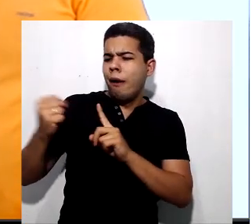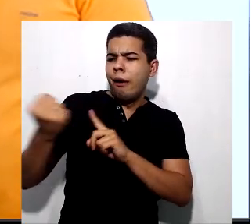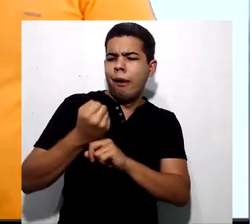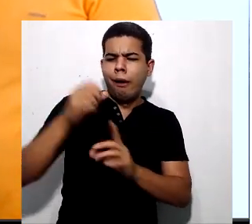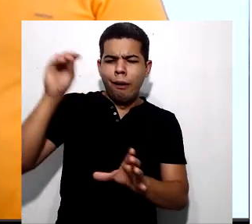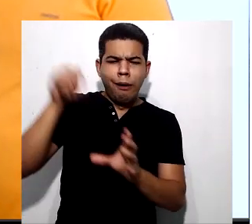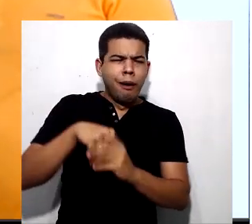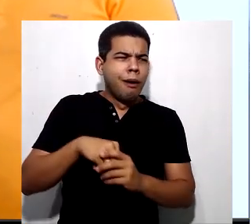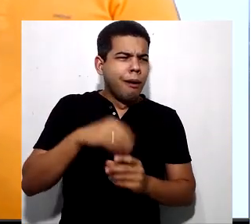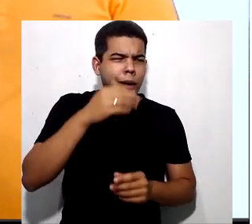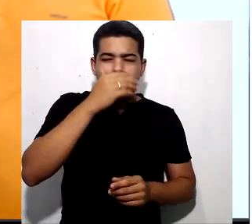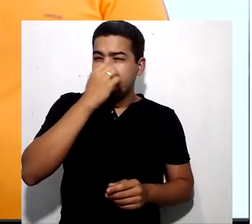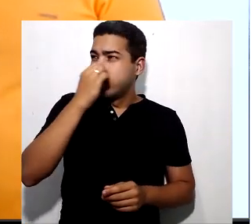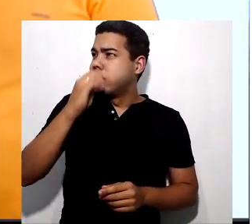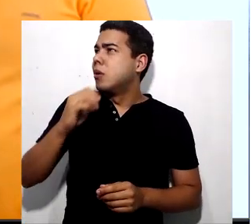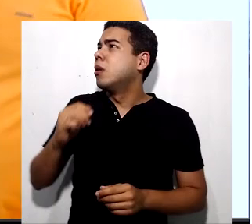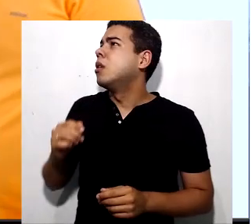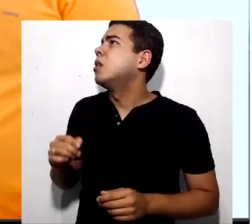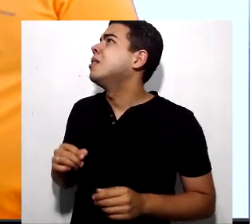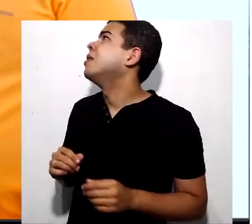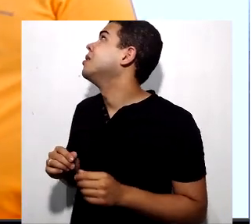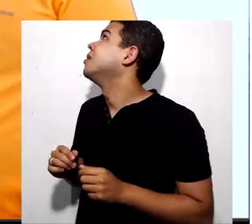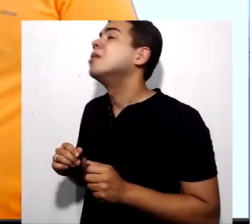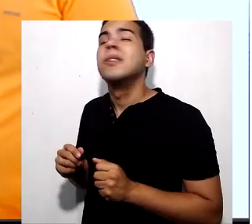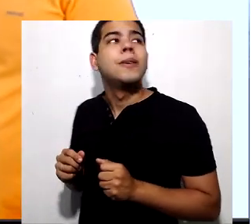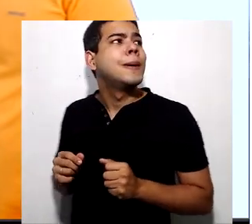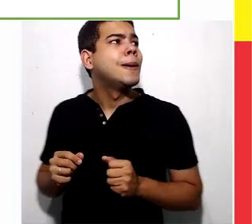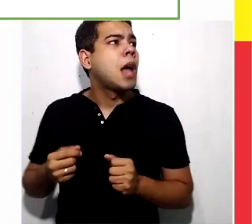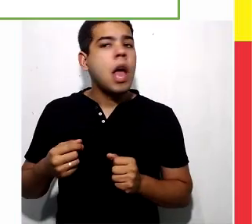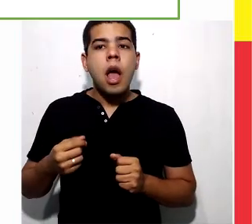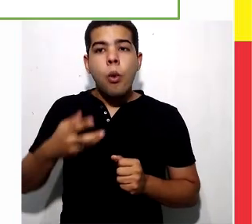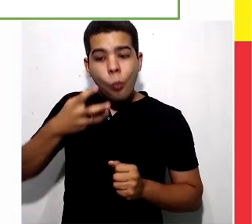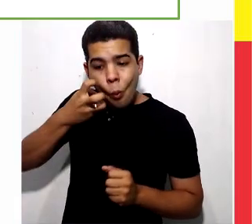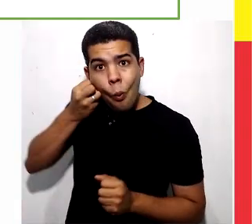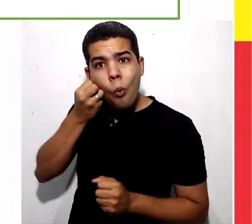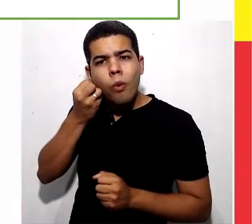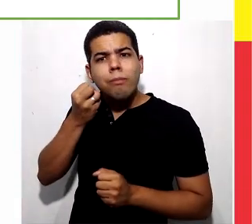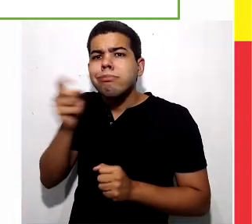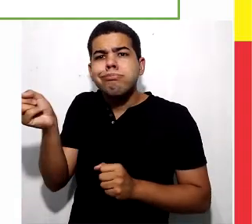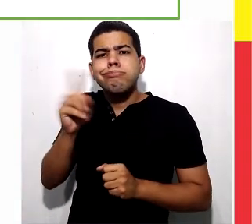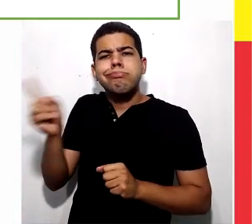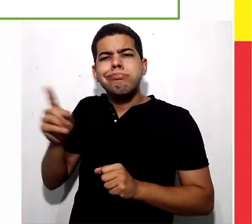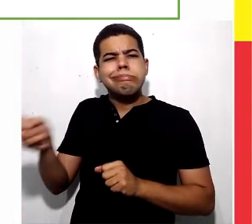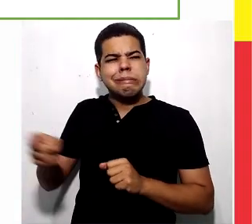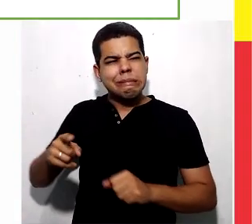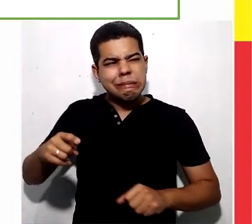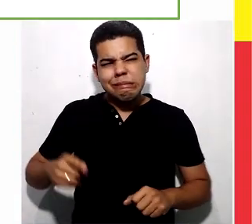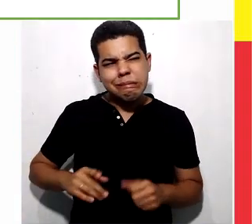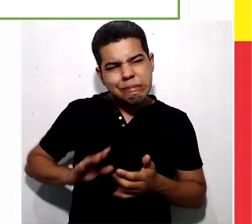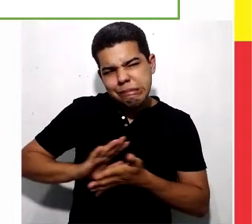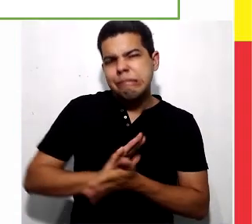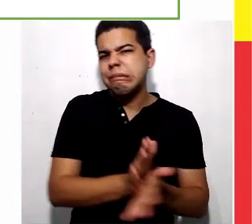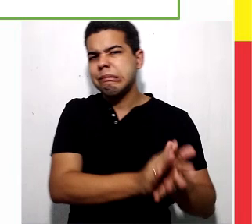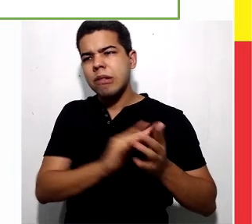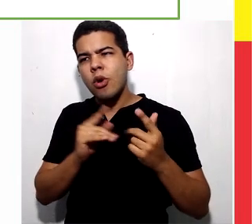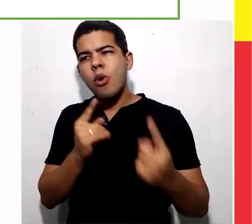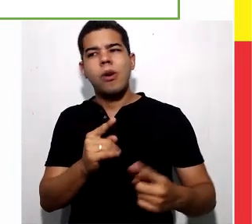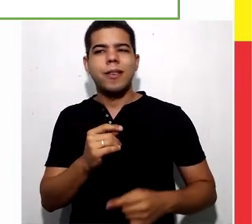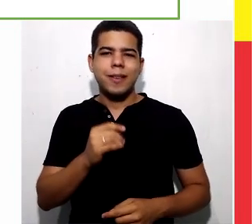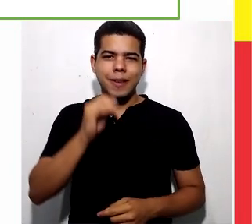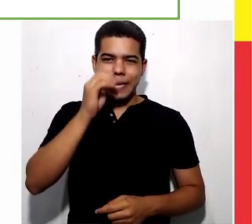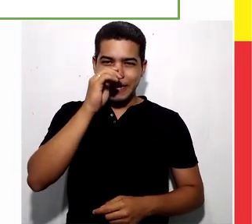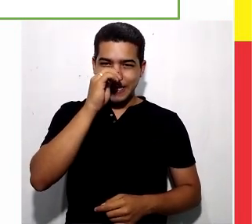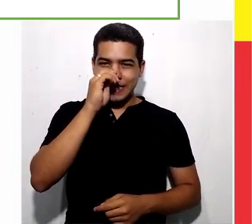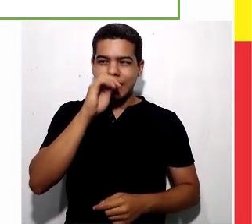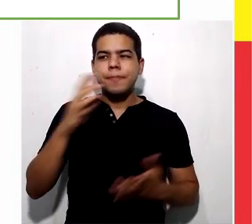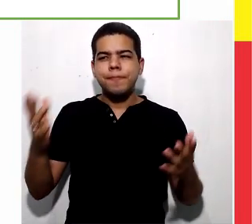vezes não a acolhe. Vamos ver aqui, e sobre o livro A Hora da Estrela? Na verdade começa com a apresentação do narrador, como você